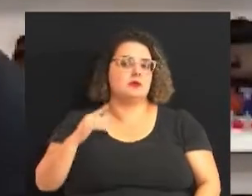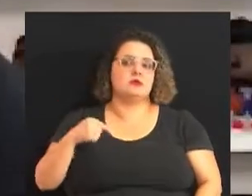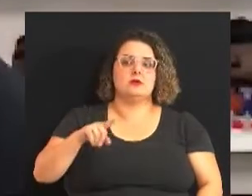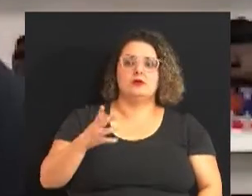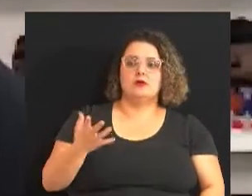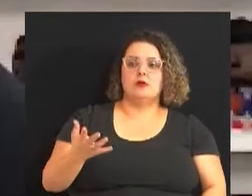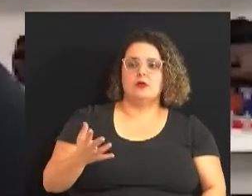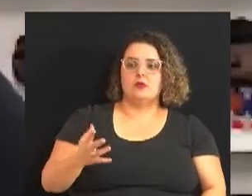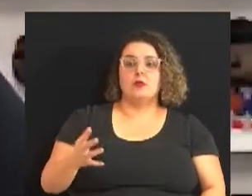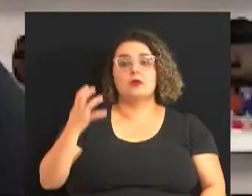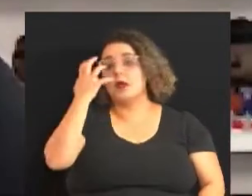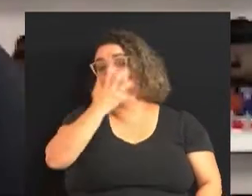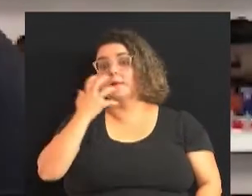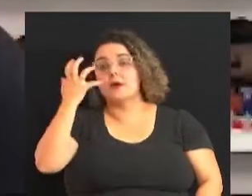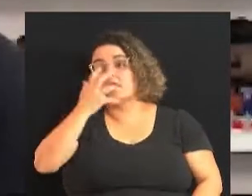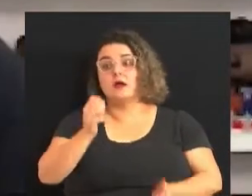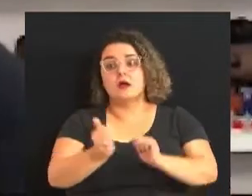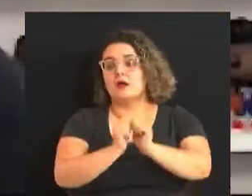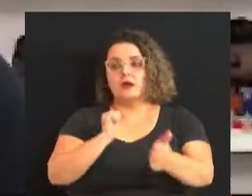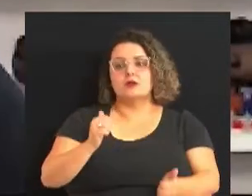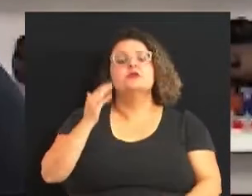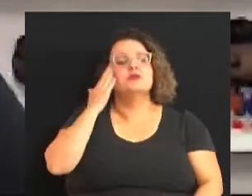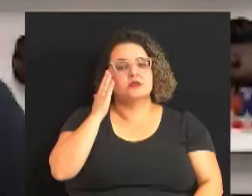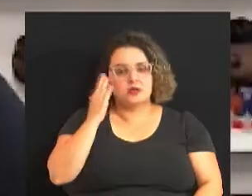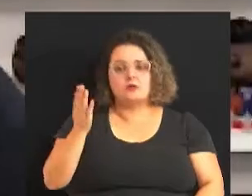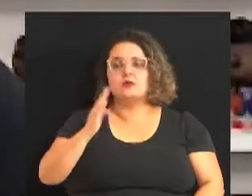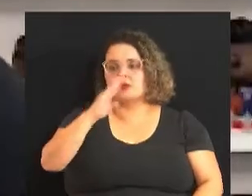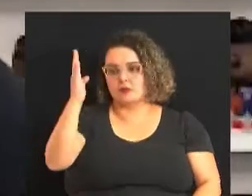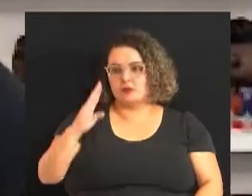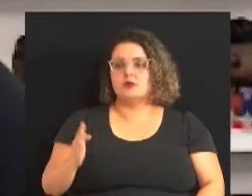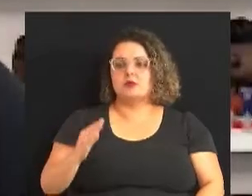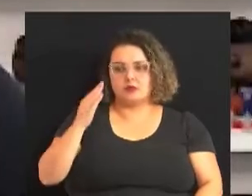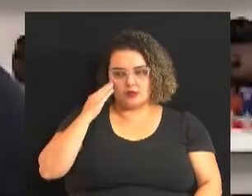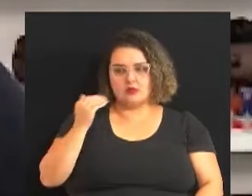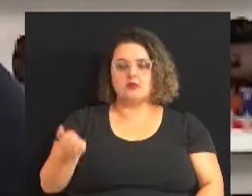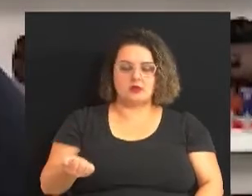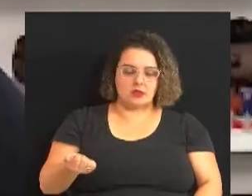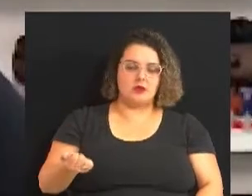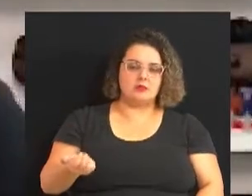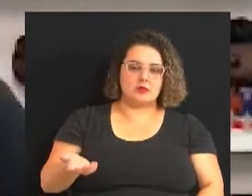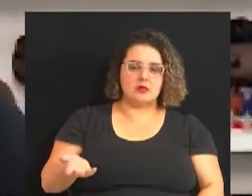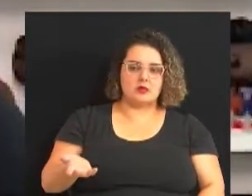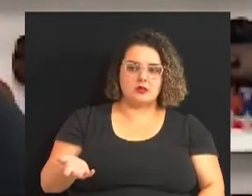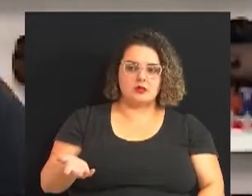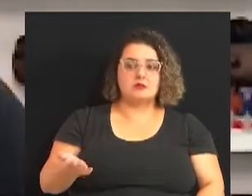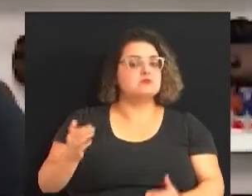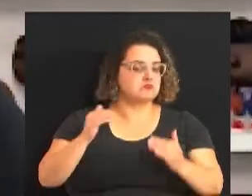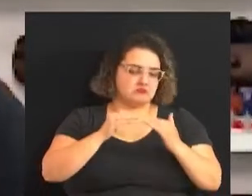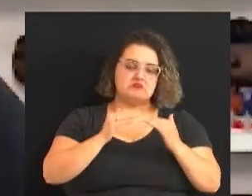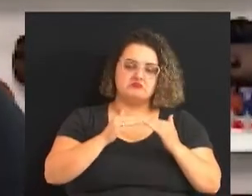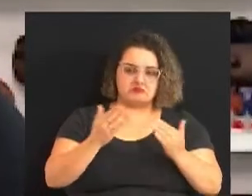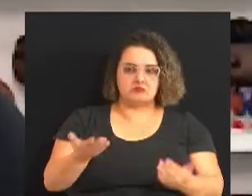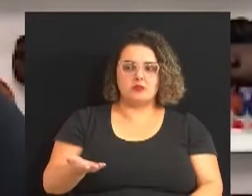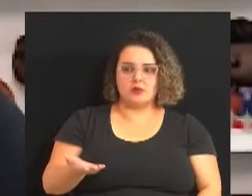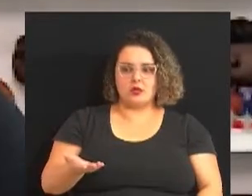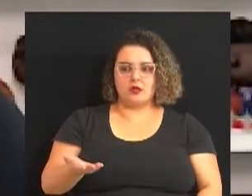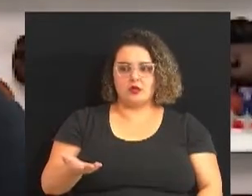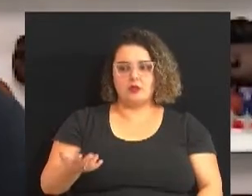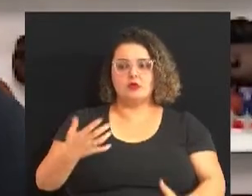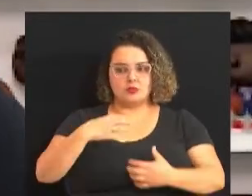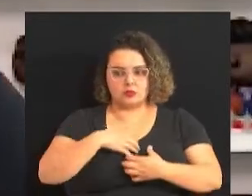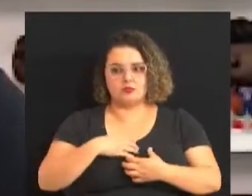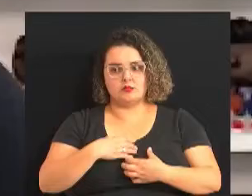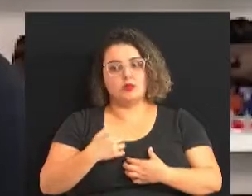que é muito apaixonado pelo esporte já sabe que o Brasil vai jogar. Eu acho que concordo com você. Eu acho que o sentimento que você tem é o que eu